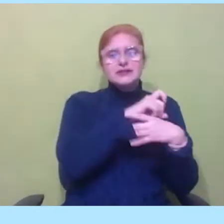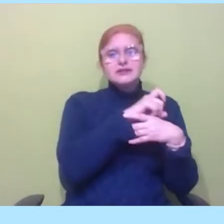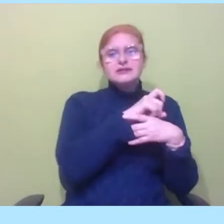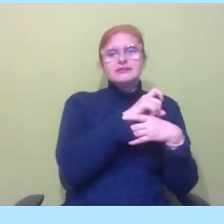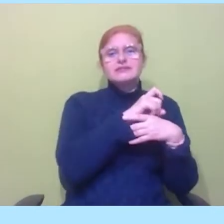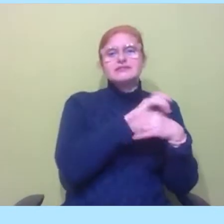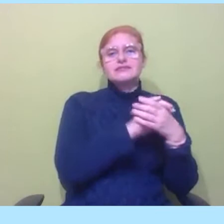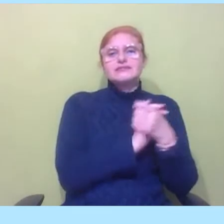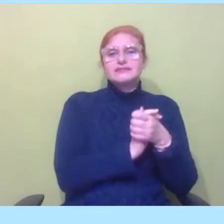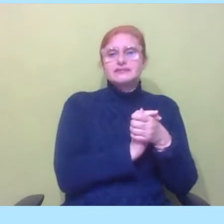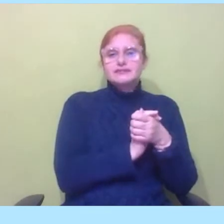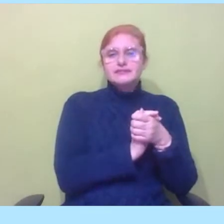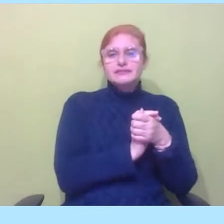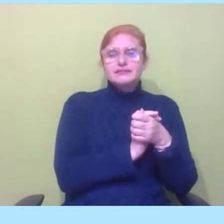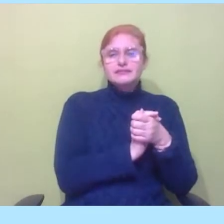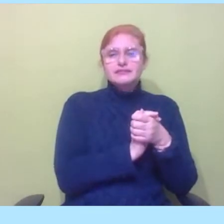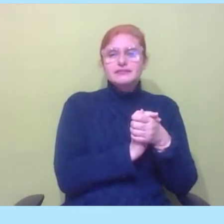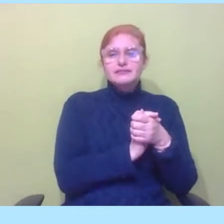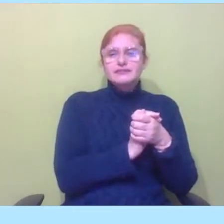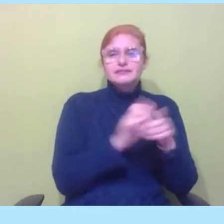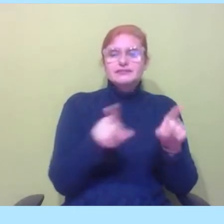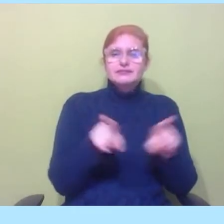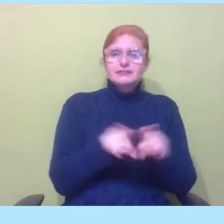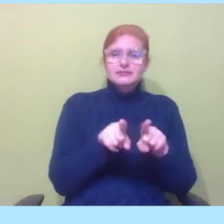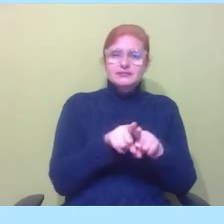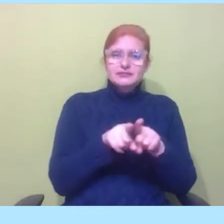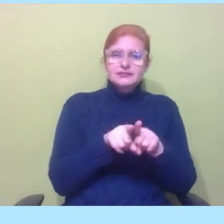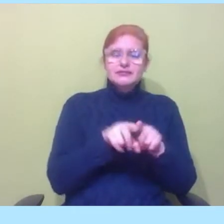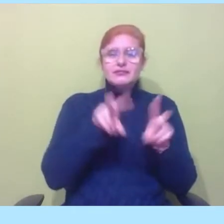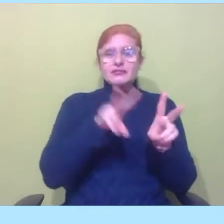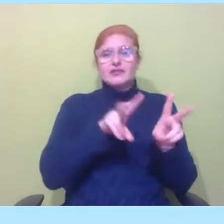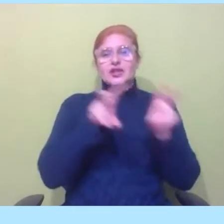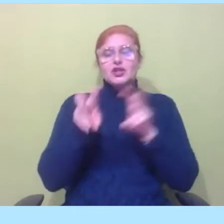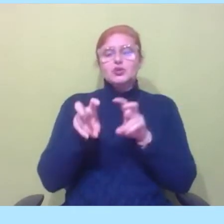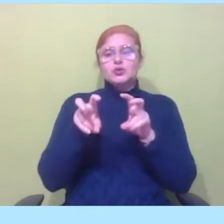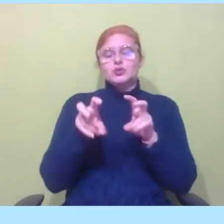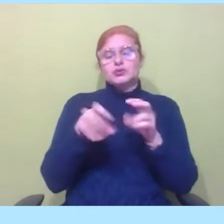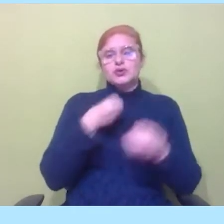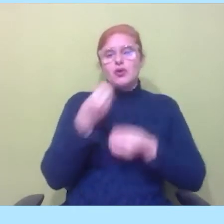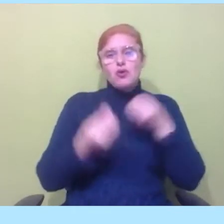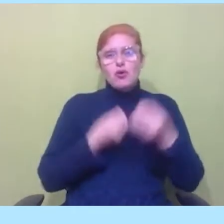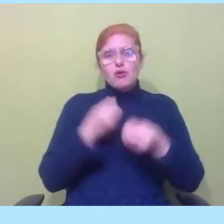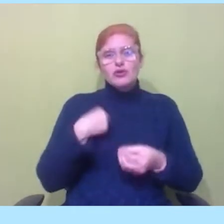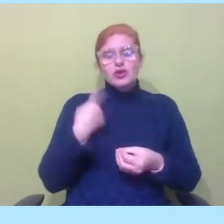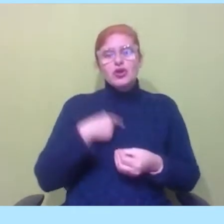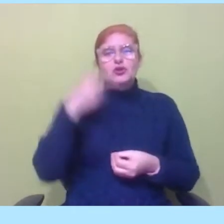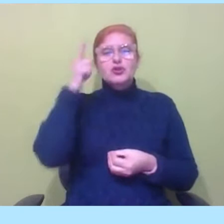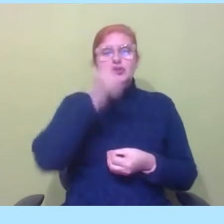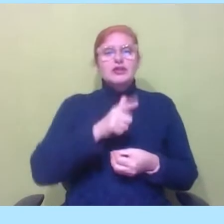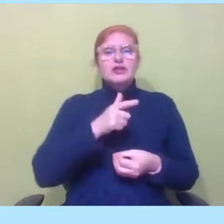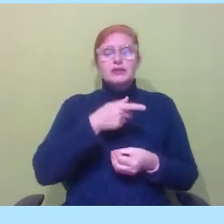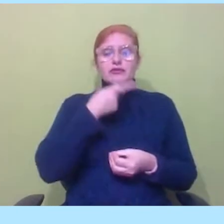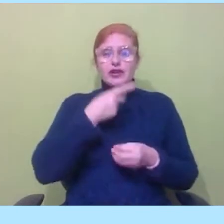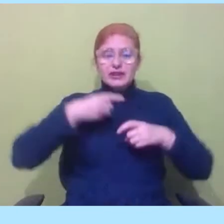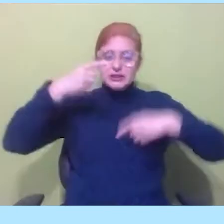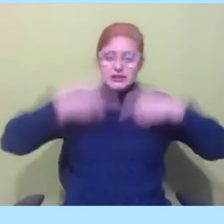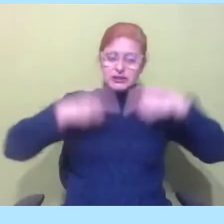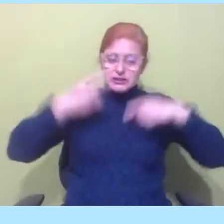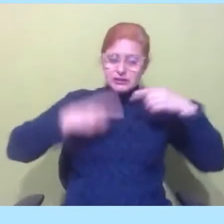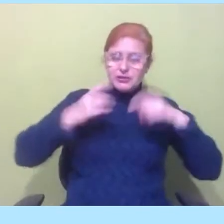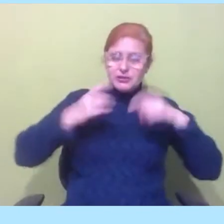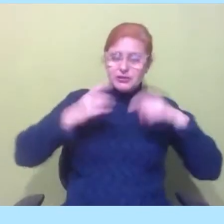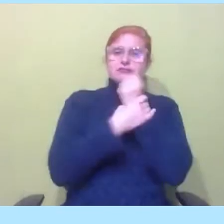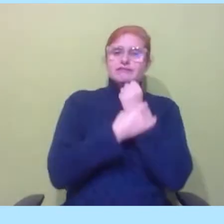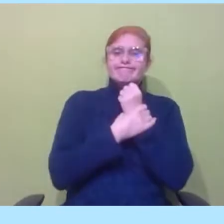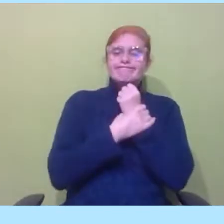e puxar, né, um pouco dessa questão de como que a gente pode falar sobre o debate da segurança digital,